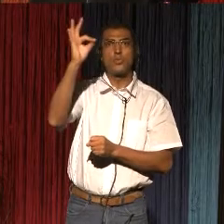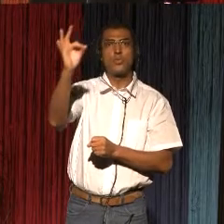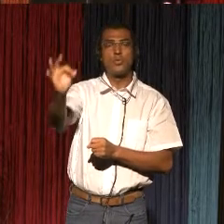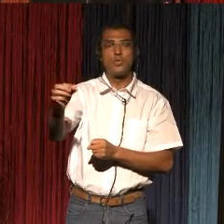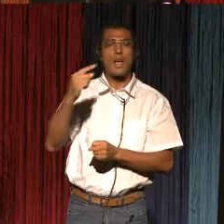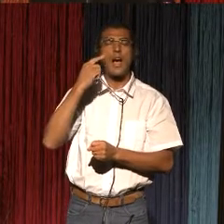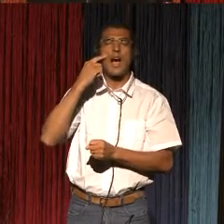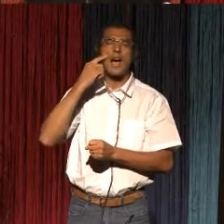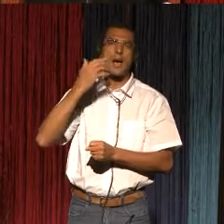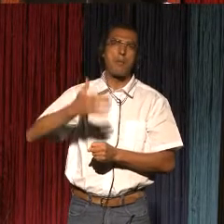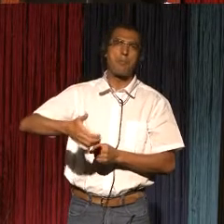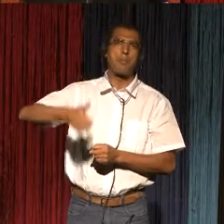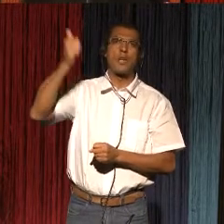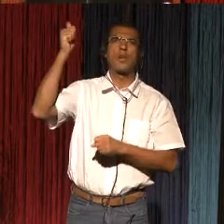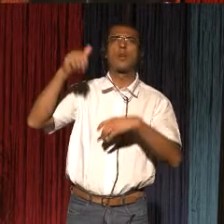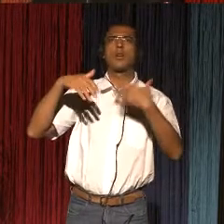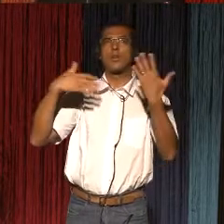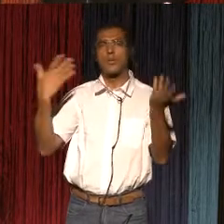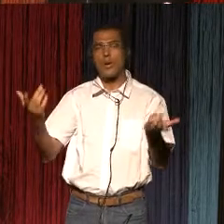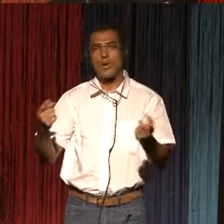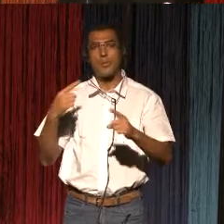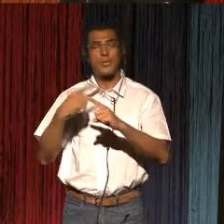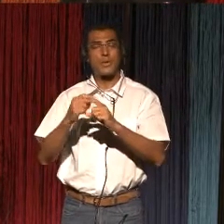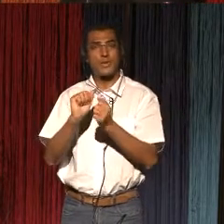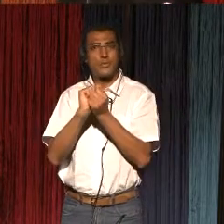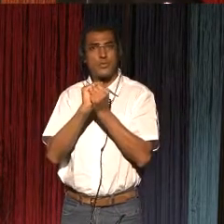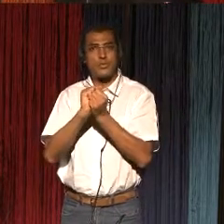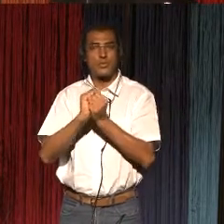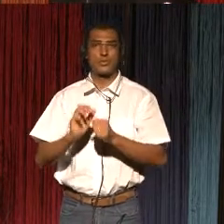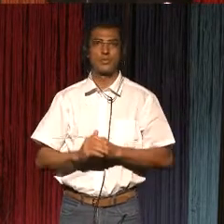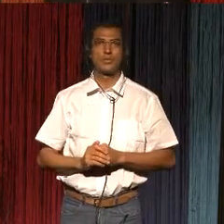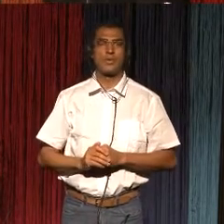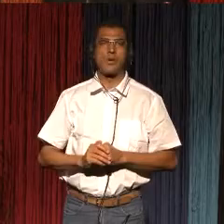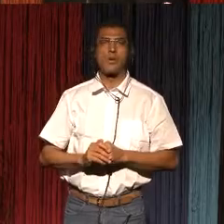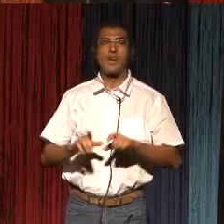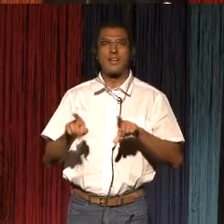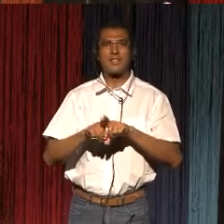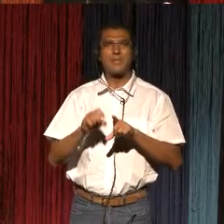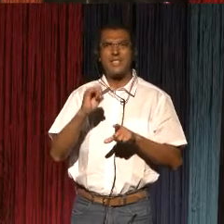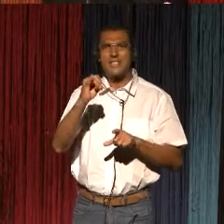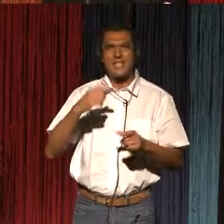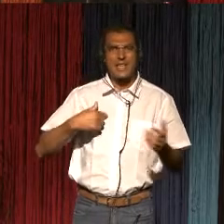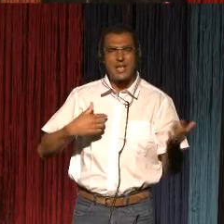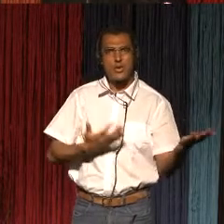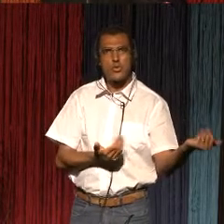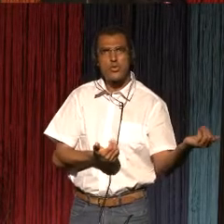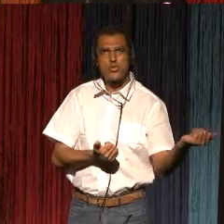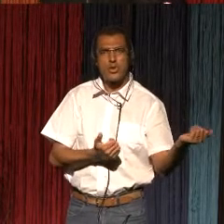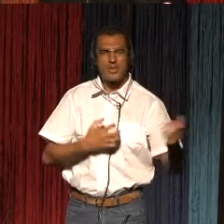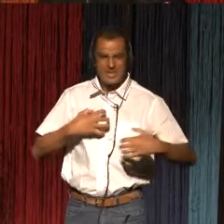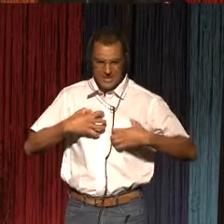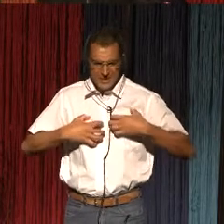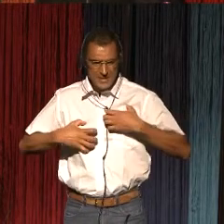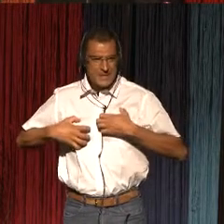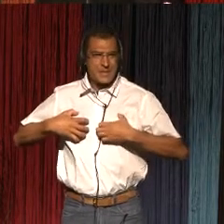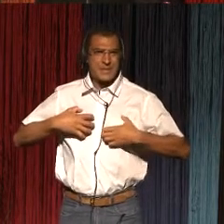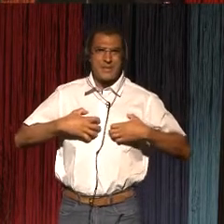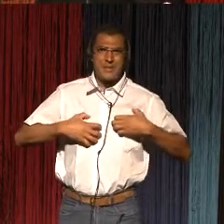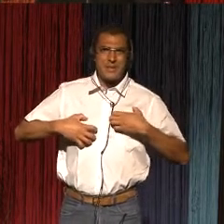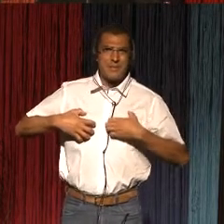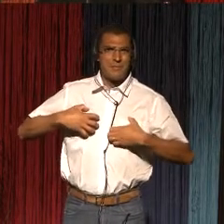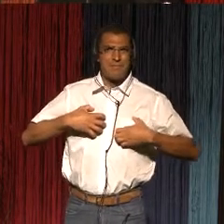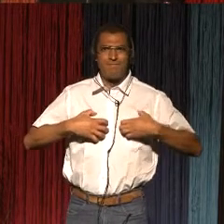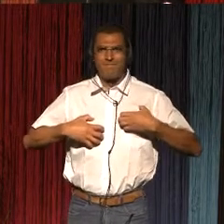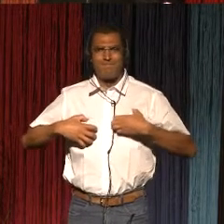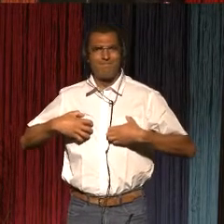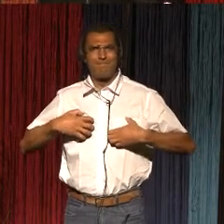que o estresse na vida, quando a gente é mais jovem, diminui o tamanho do telômero. O telômero é o que protege o nosso